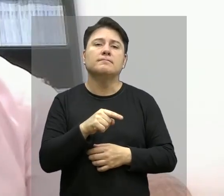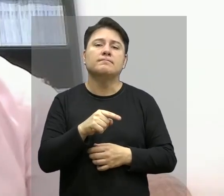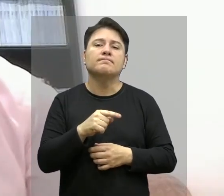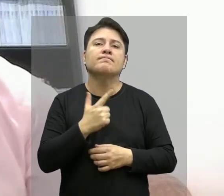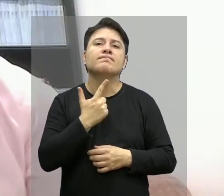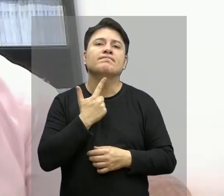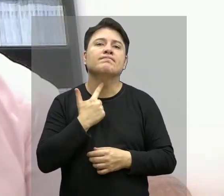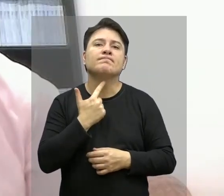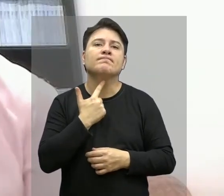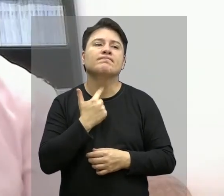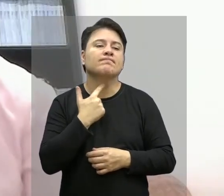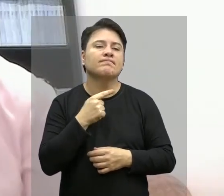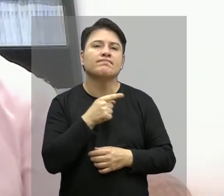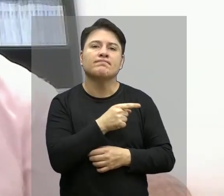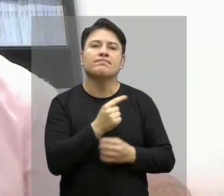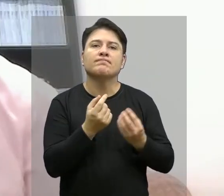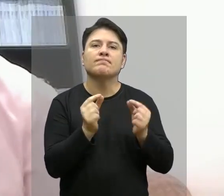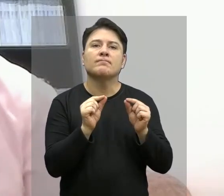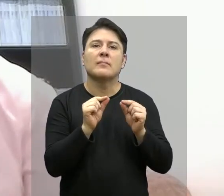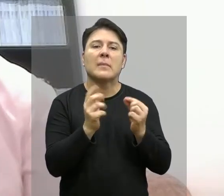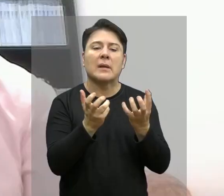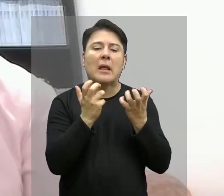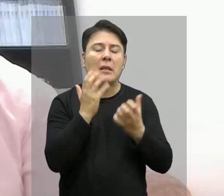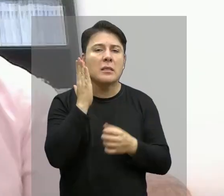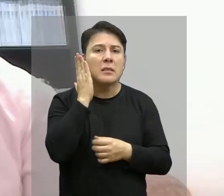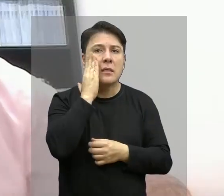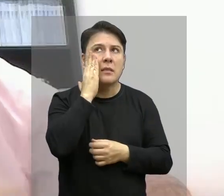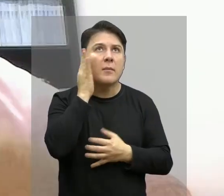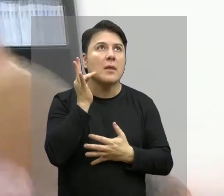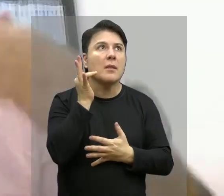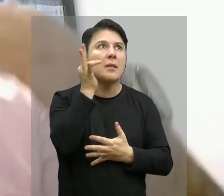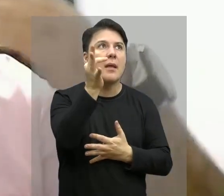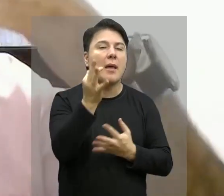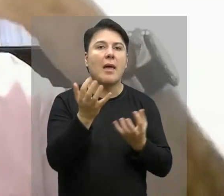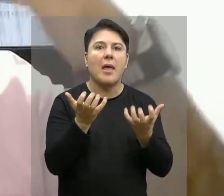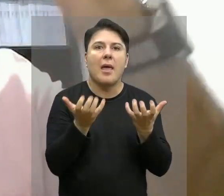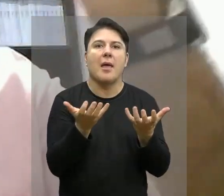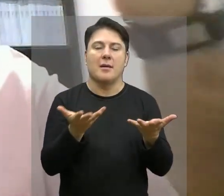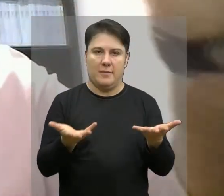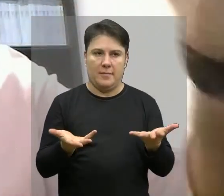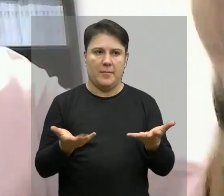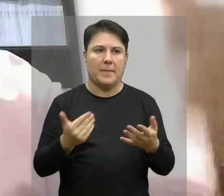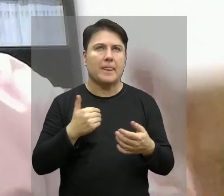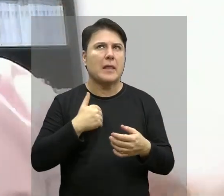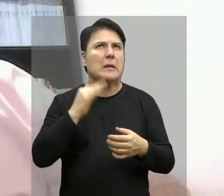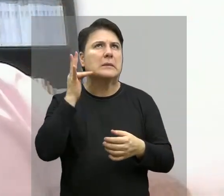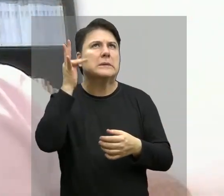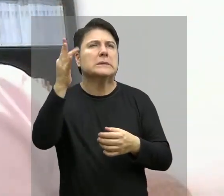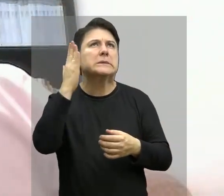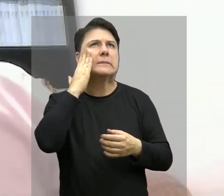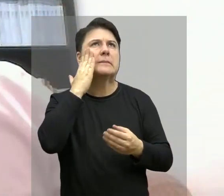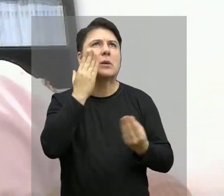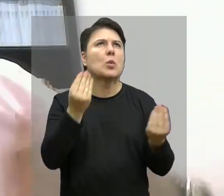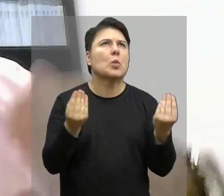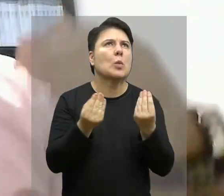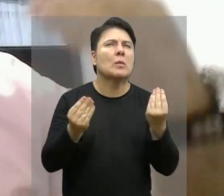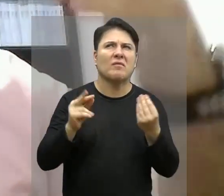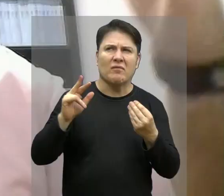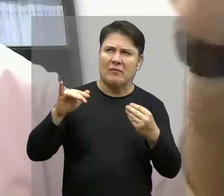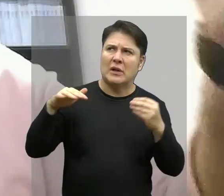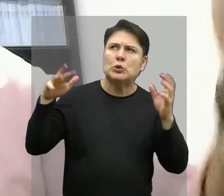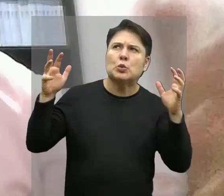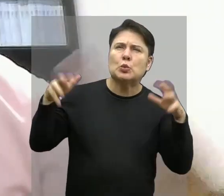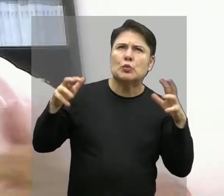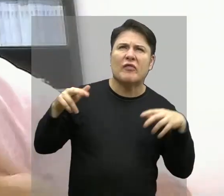esse desejo de previsão, né? Eu tento prever o futuro, eu tento prever se vai